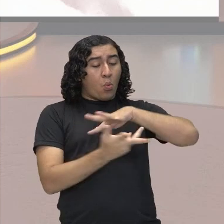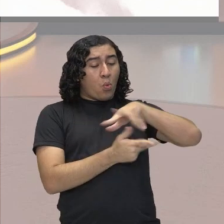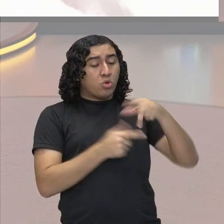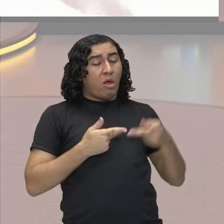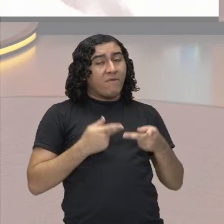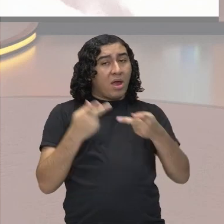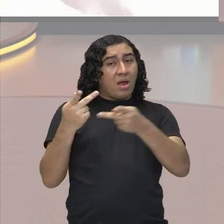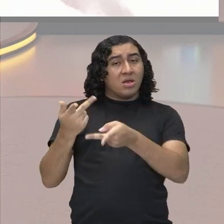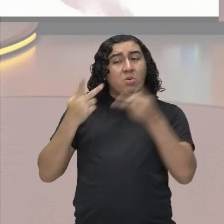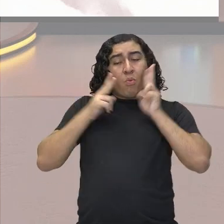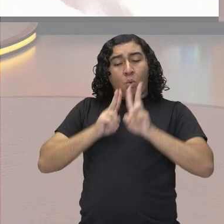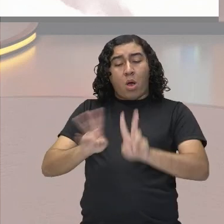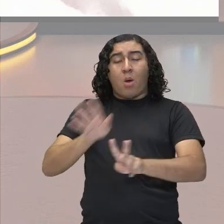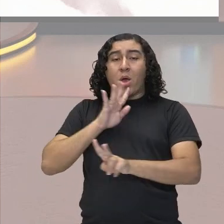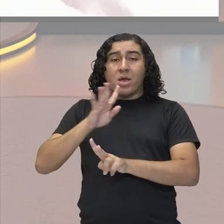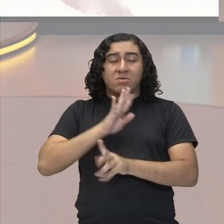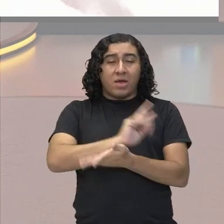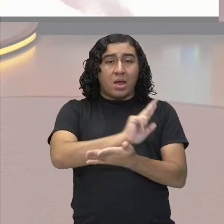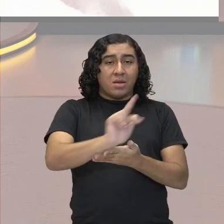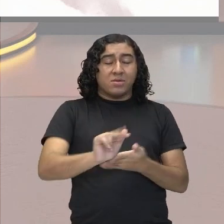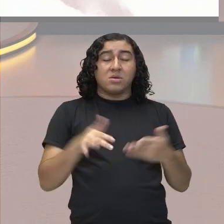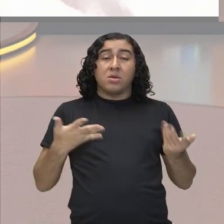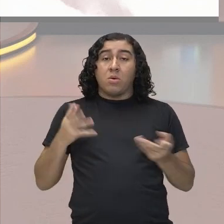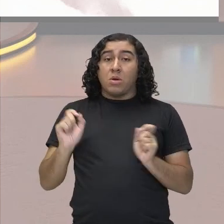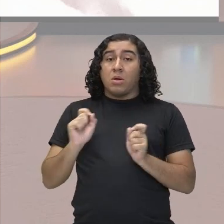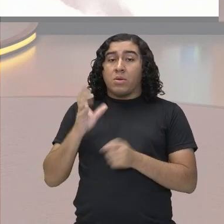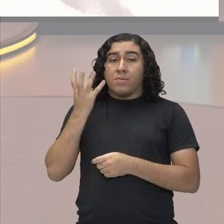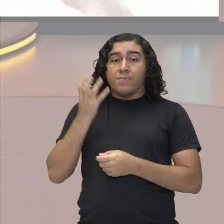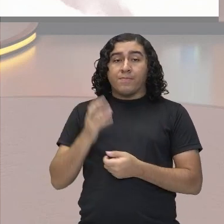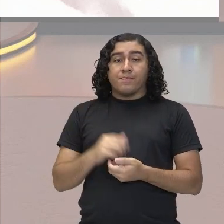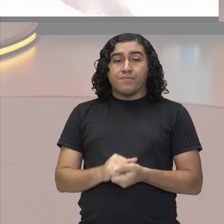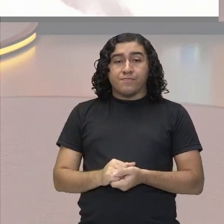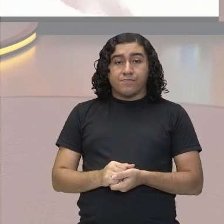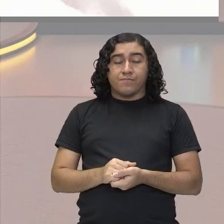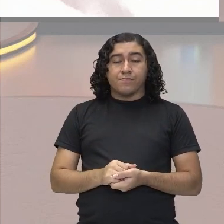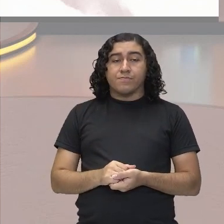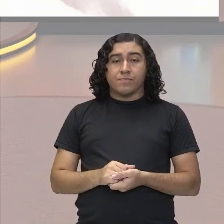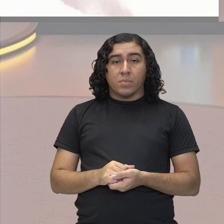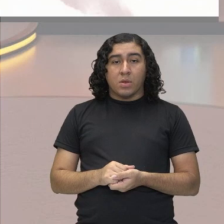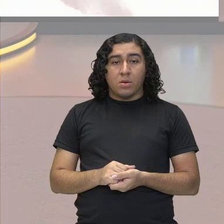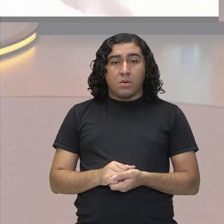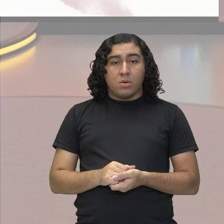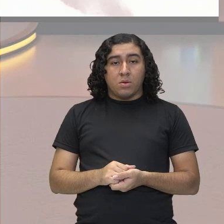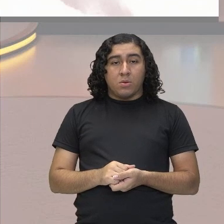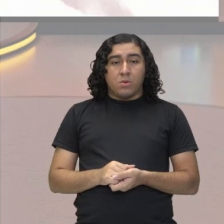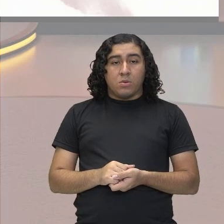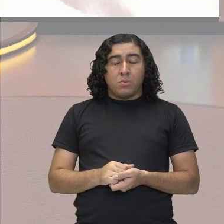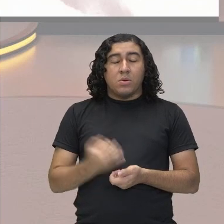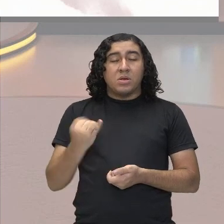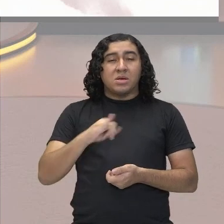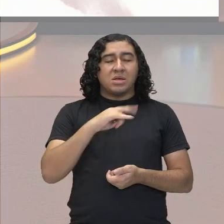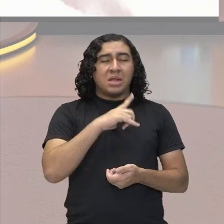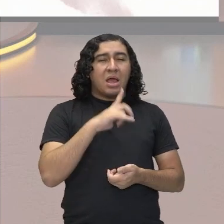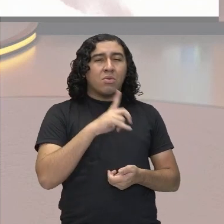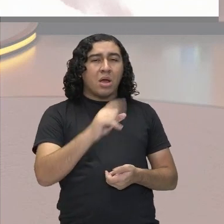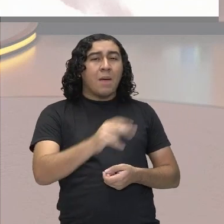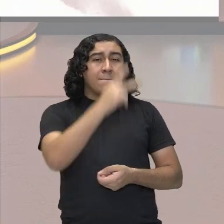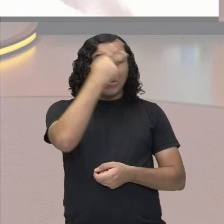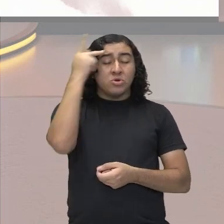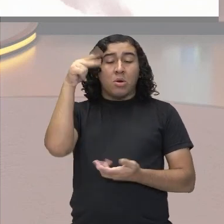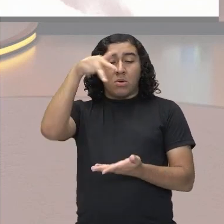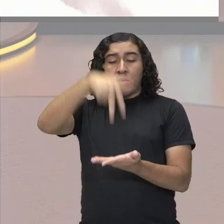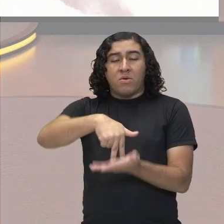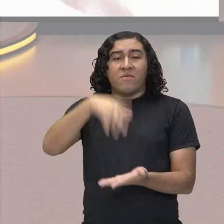verdade? Né? Então, o que acontece? Falando de deslocamento físico aqui, as pessoas agora